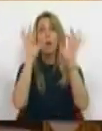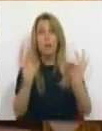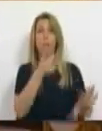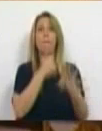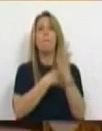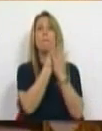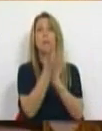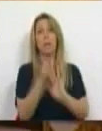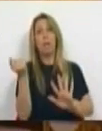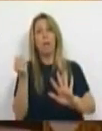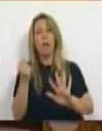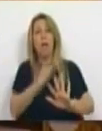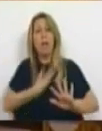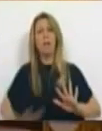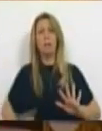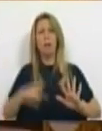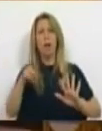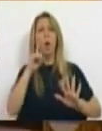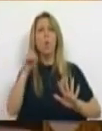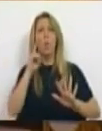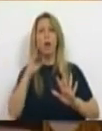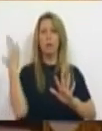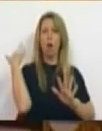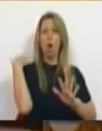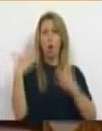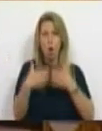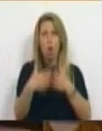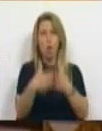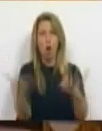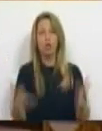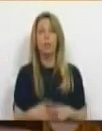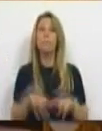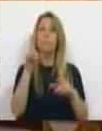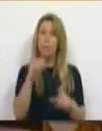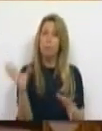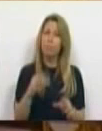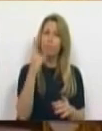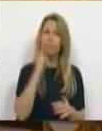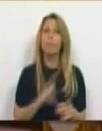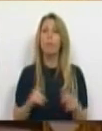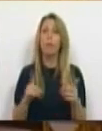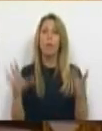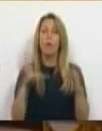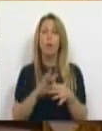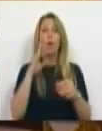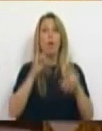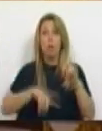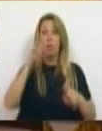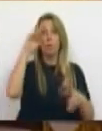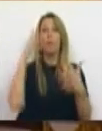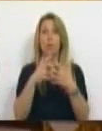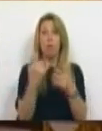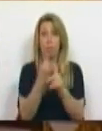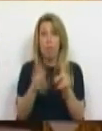Europeia. Uma última nota, Sr. Primeiro-Ministro, também relacionado com o drama dos refugiados, porque eles fogem da guerra e da